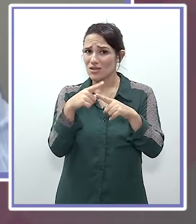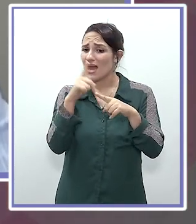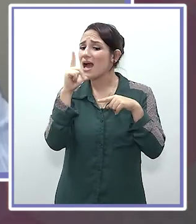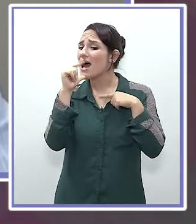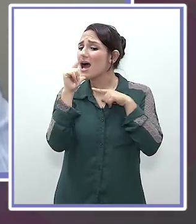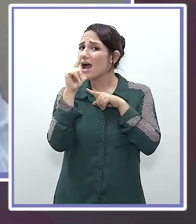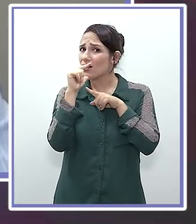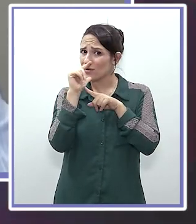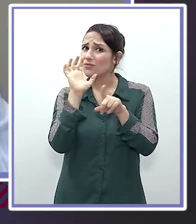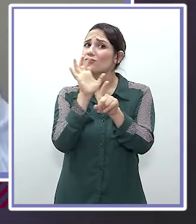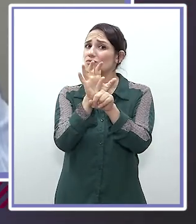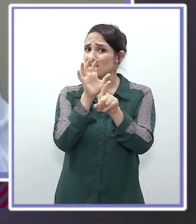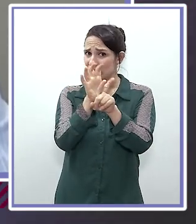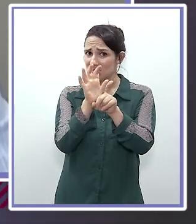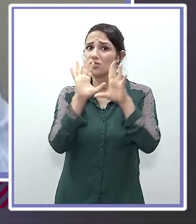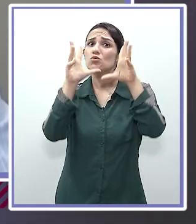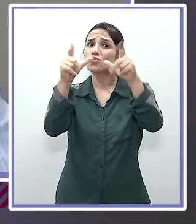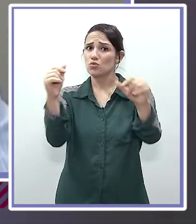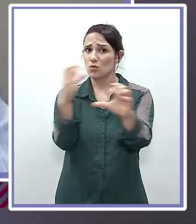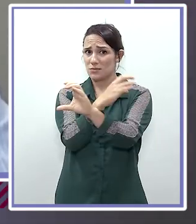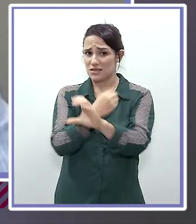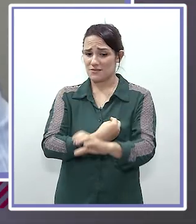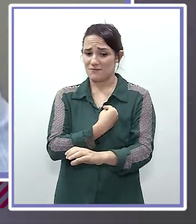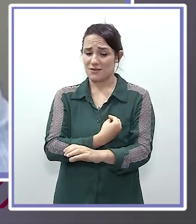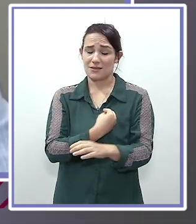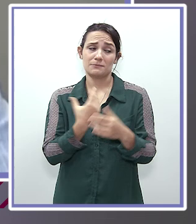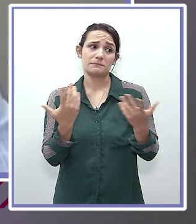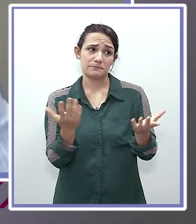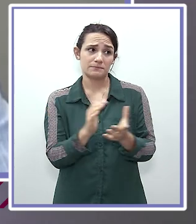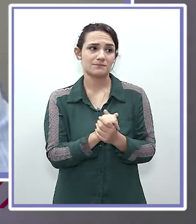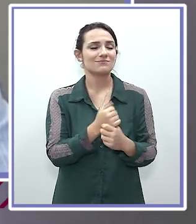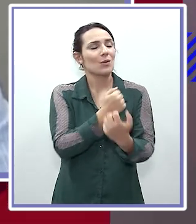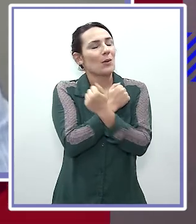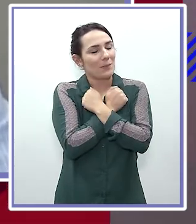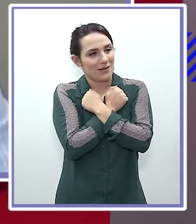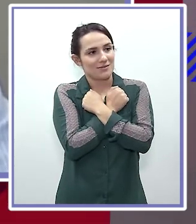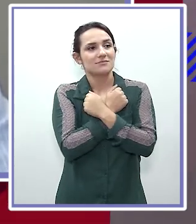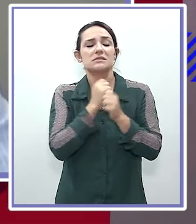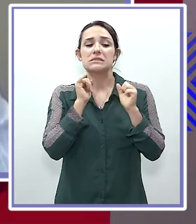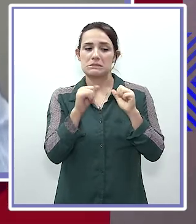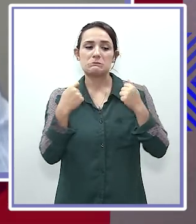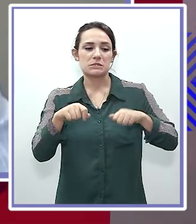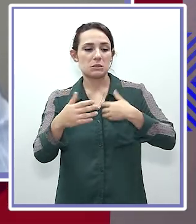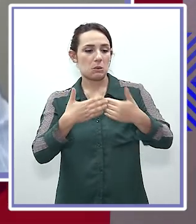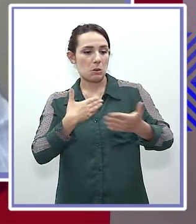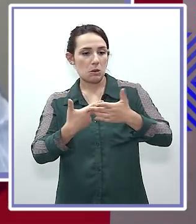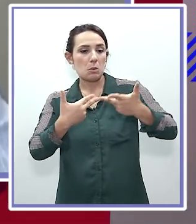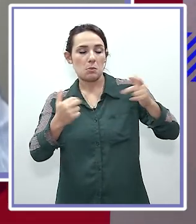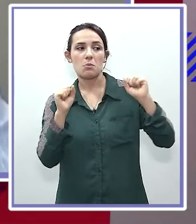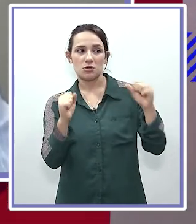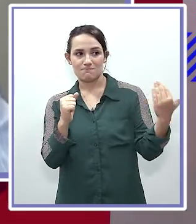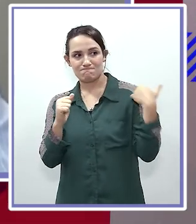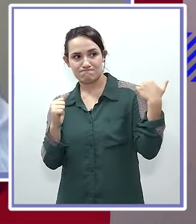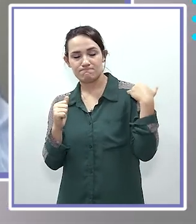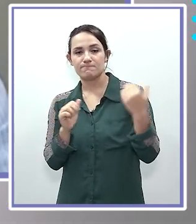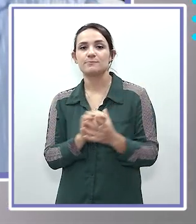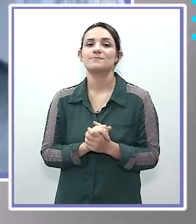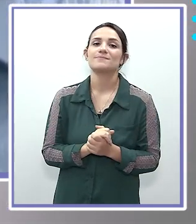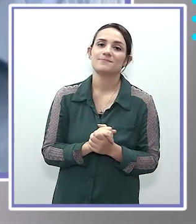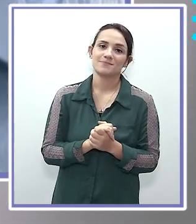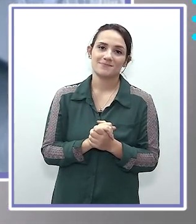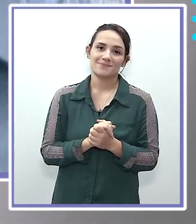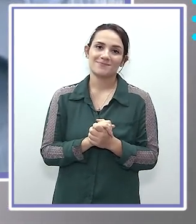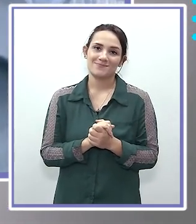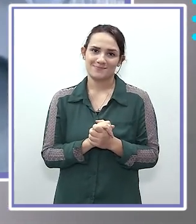tudo que a água dos rios nos traz aí. Enfim, e um abraço e estou à disposição para o que precisar.